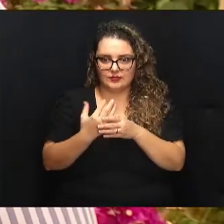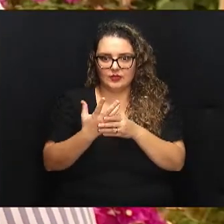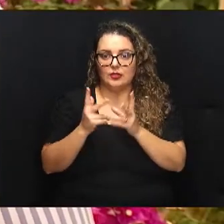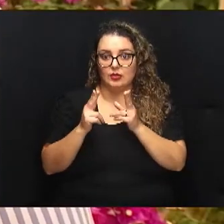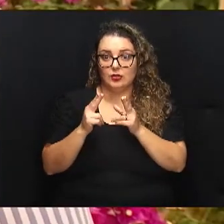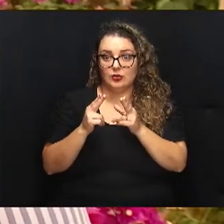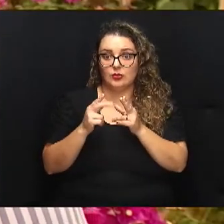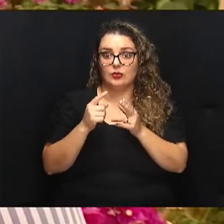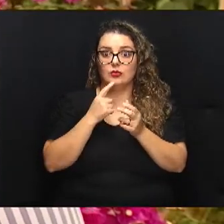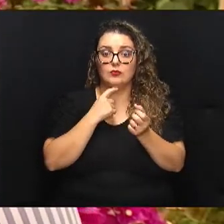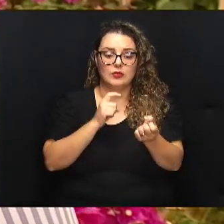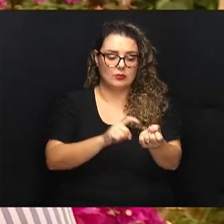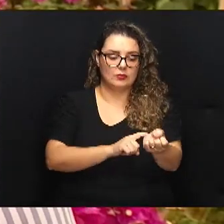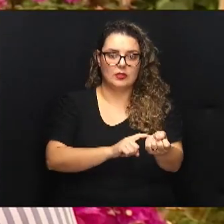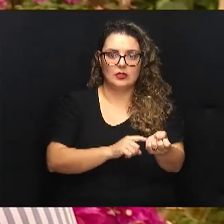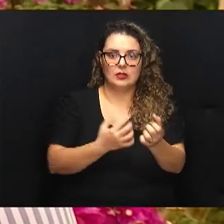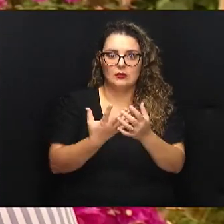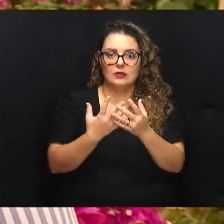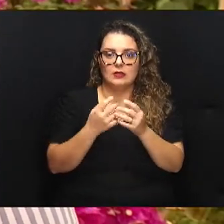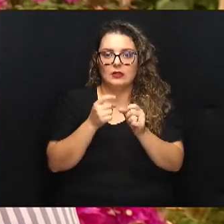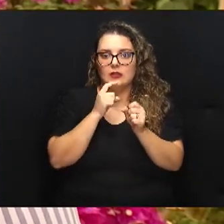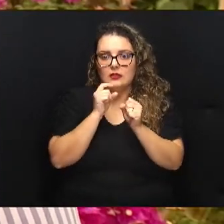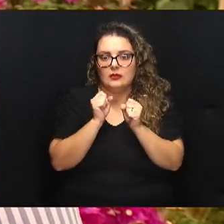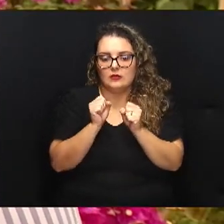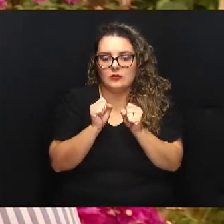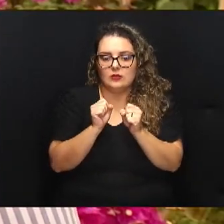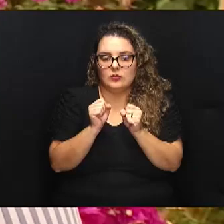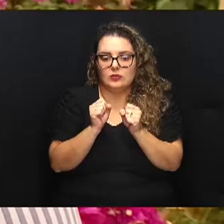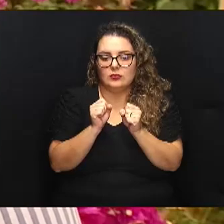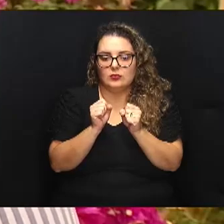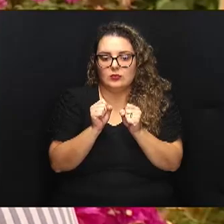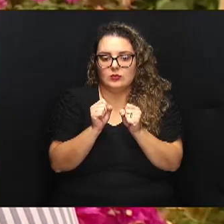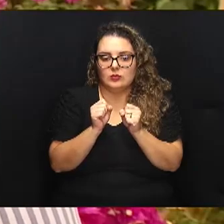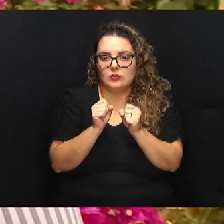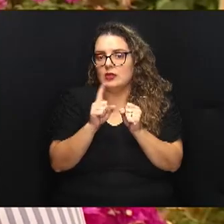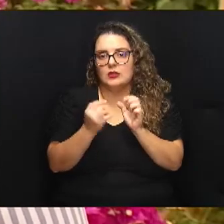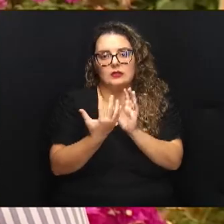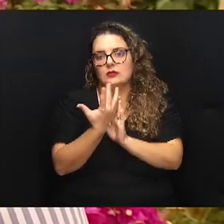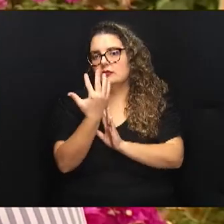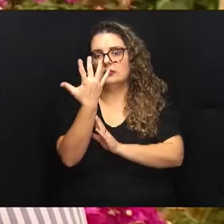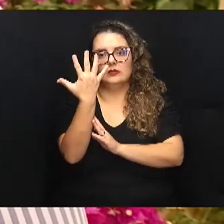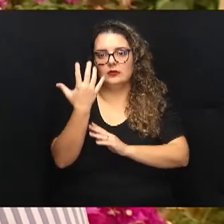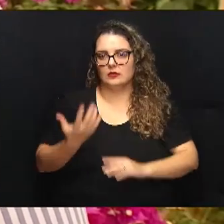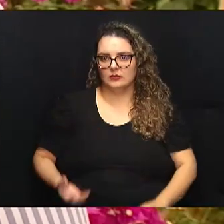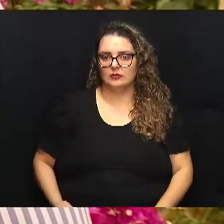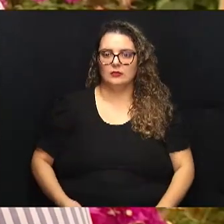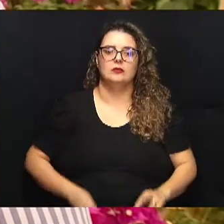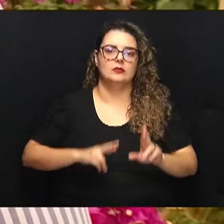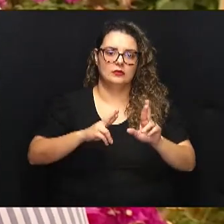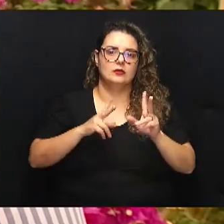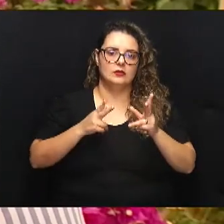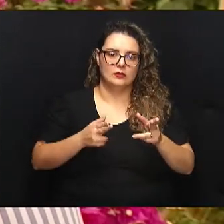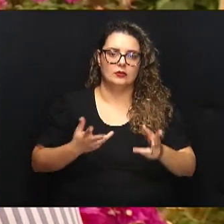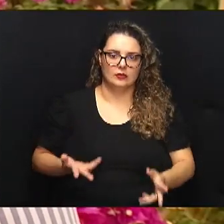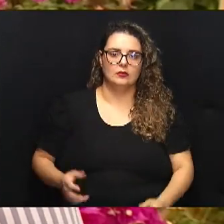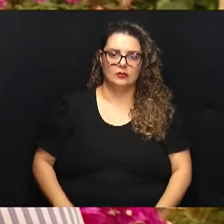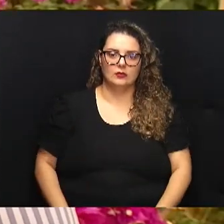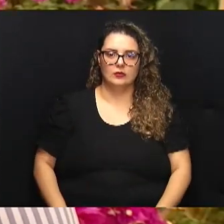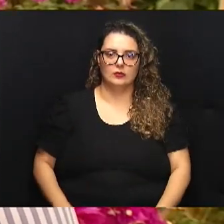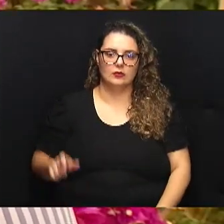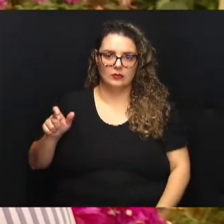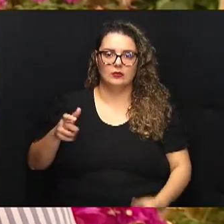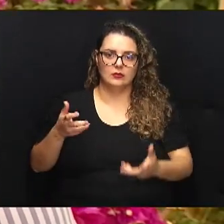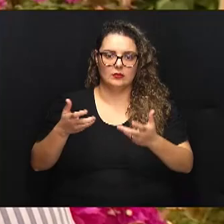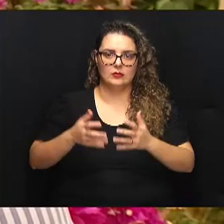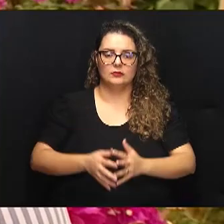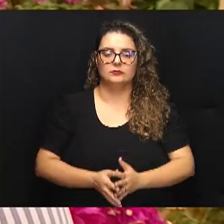corrente sanguínea, elas se congelam. Onde não acontece o crescimento esperado, como às vezes a pessoa quer